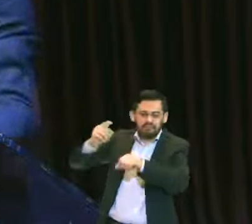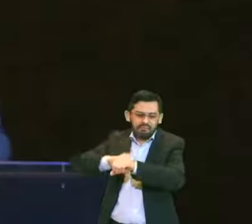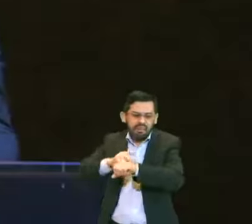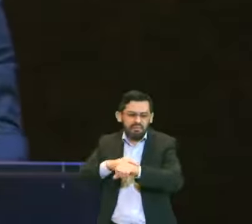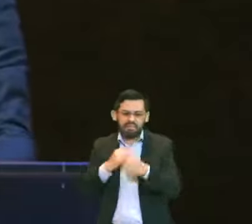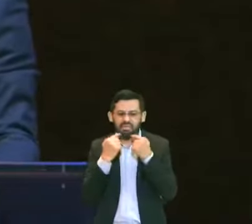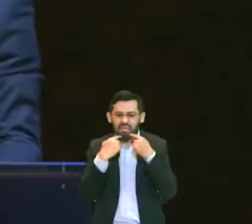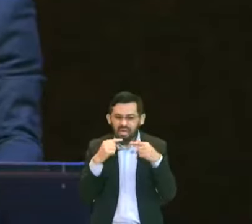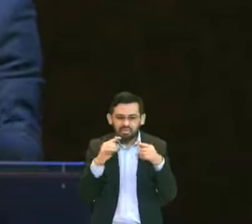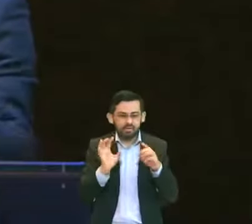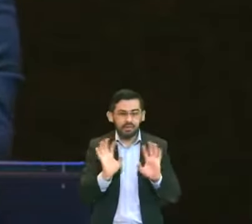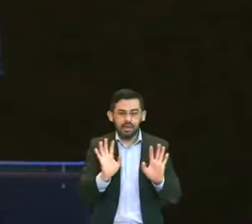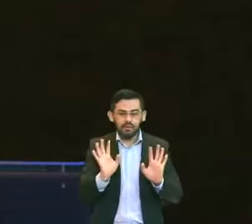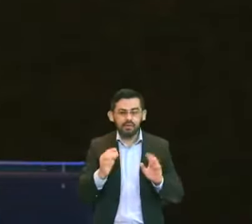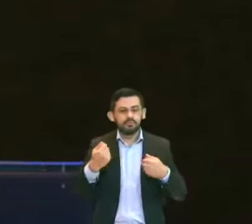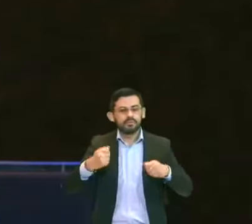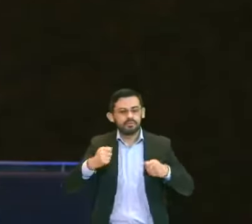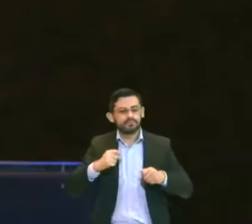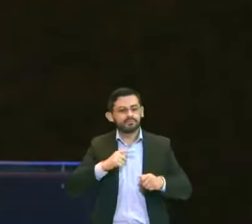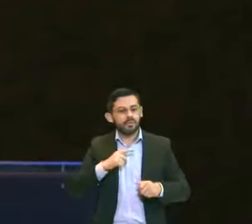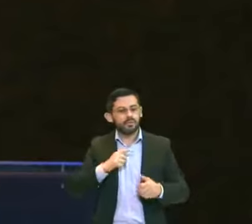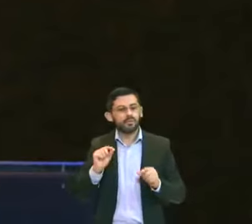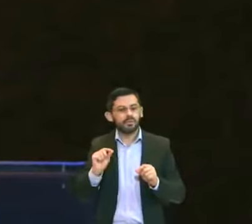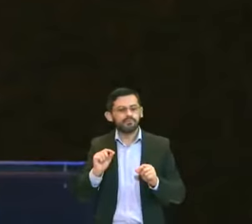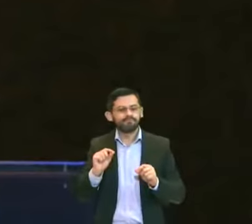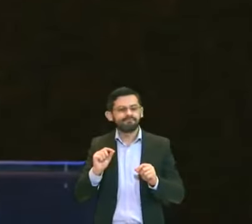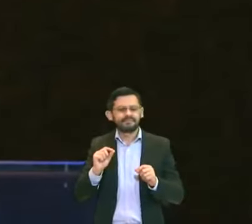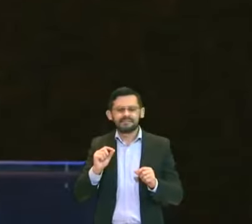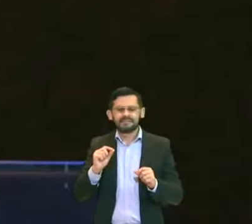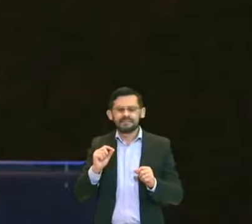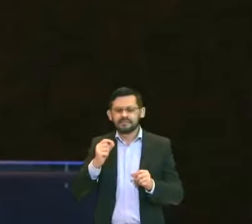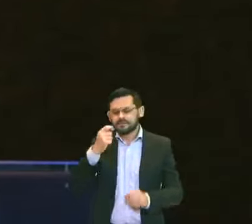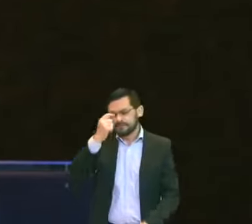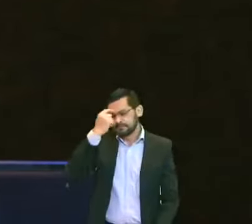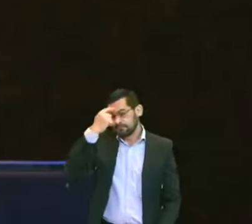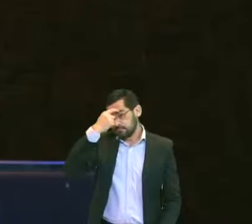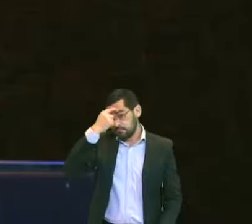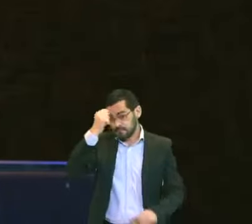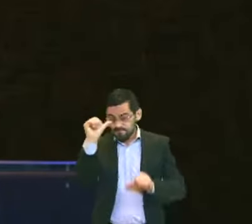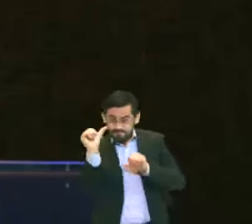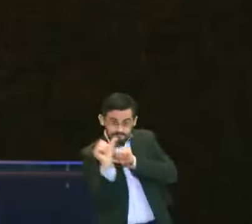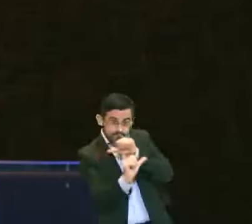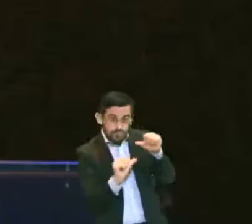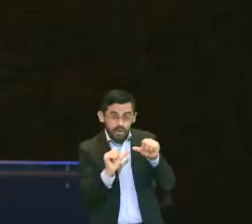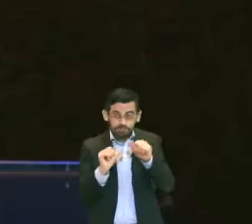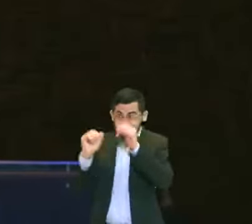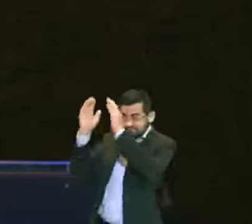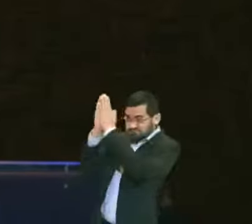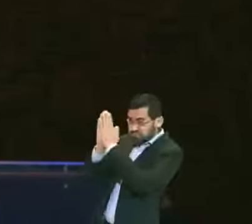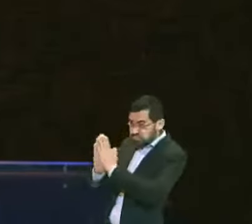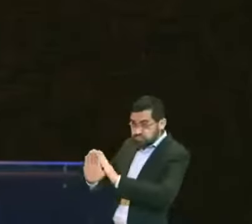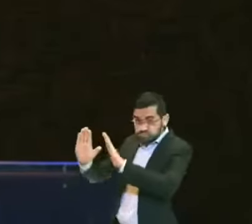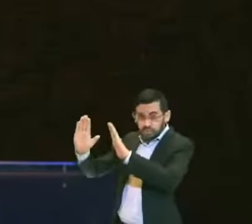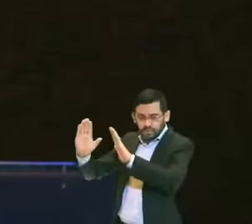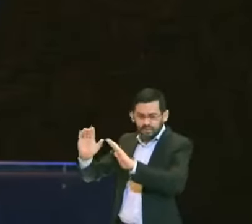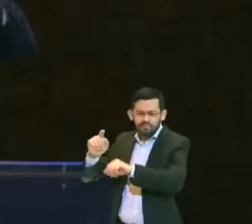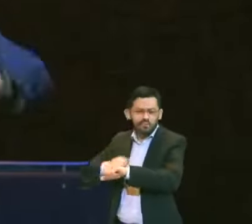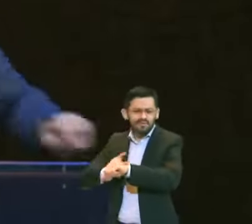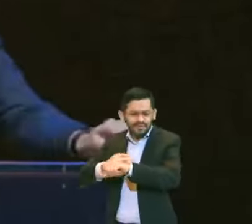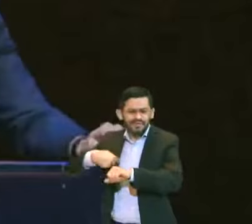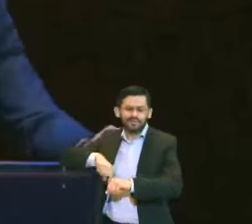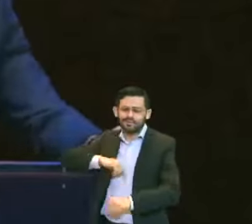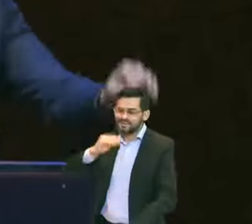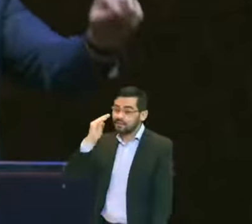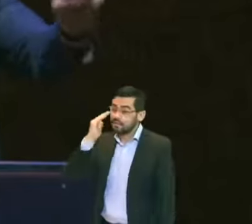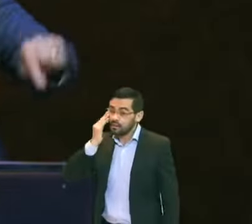tempo, precisamos ter uma atitude de adoração. Quando exaltamos e reconhecemos que é